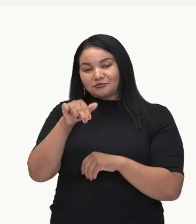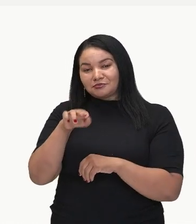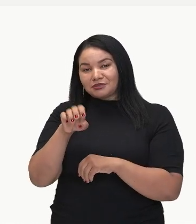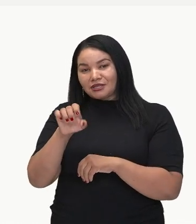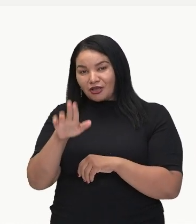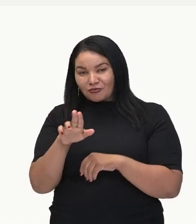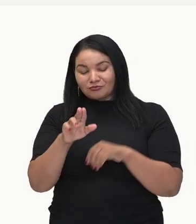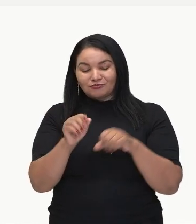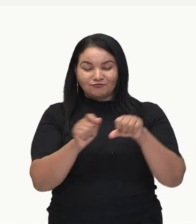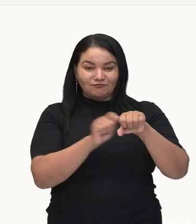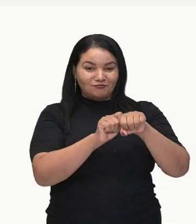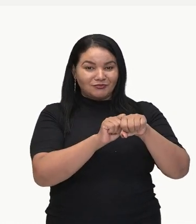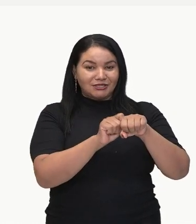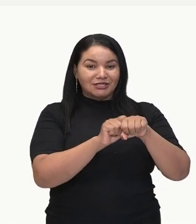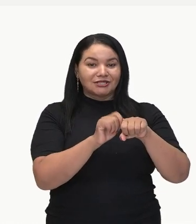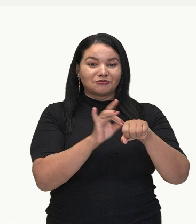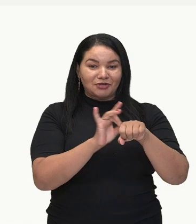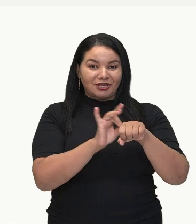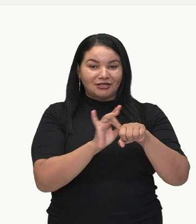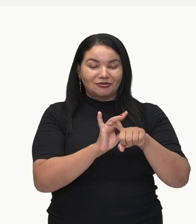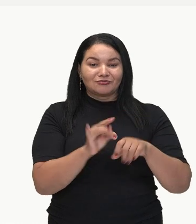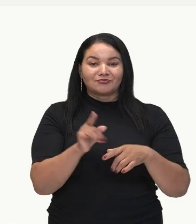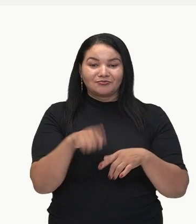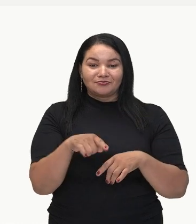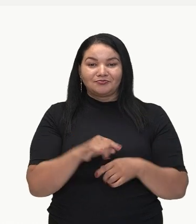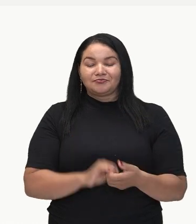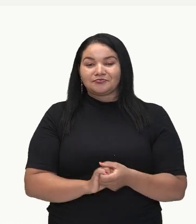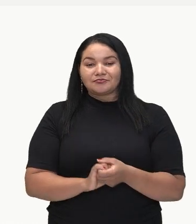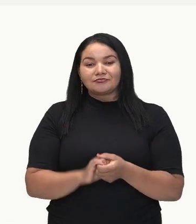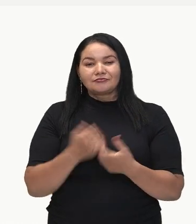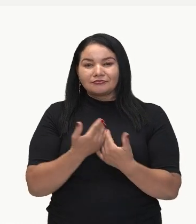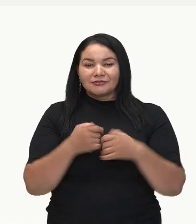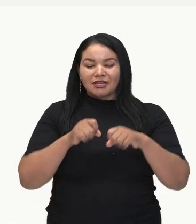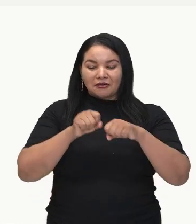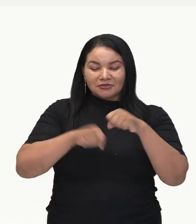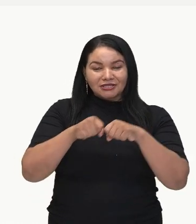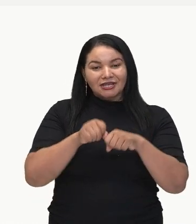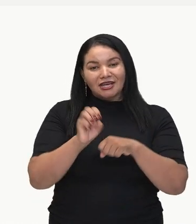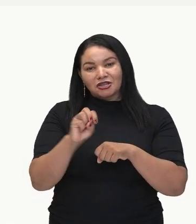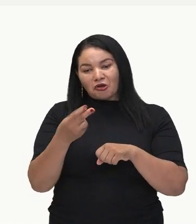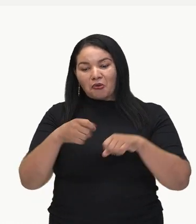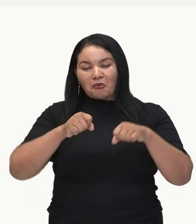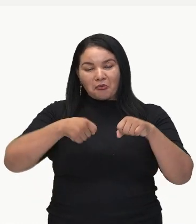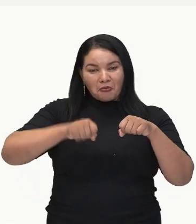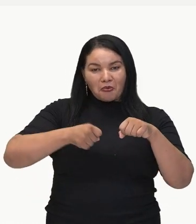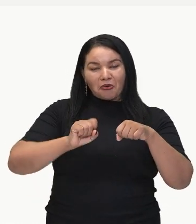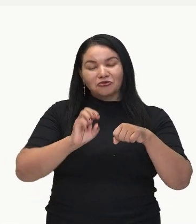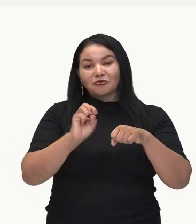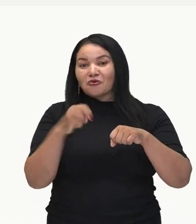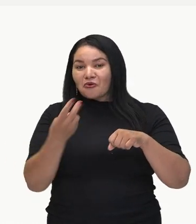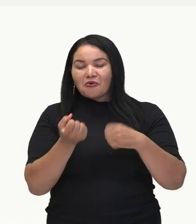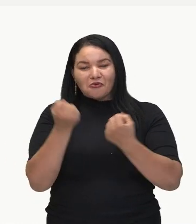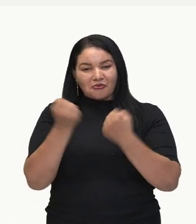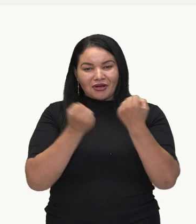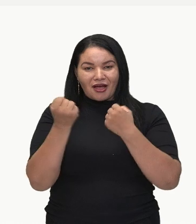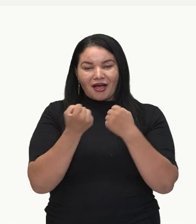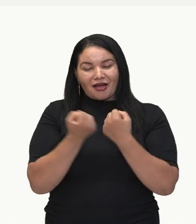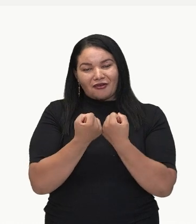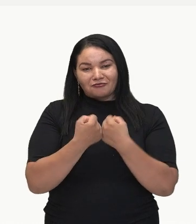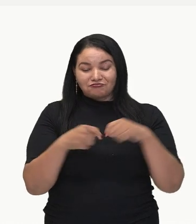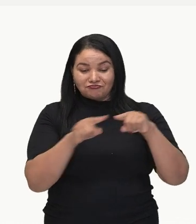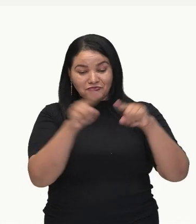pneu. Furou o pneu da minha bicicleta, furou o pneu da minha moto, furou o pneu do meu carro. Você não vai dizer pneumático. O